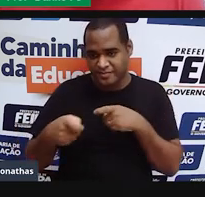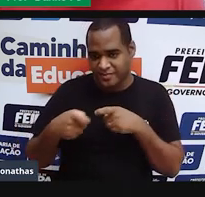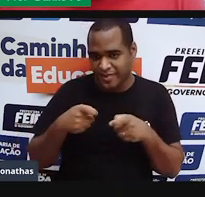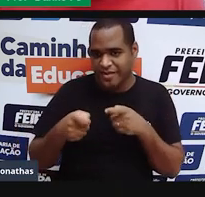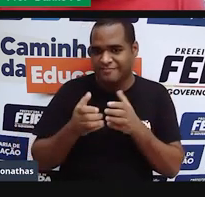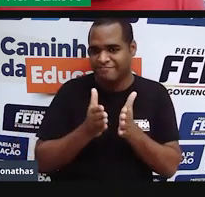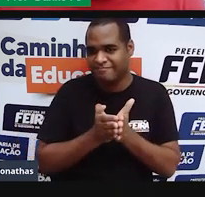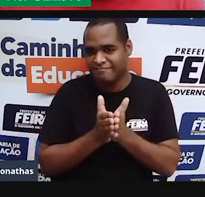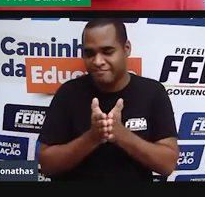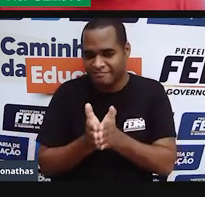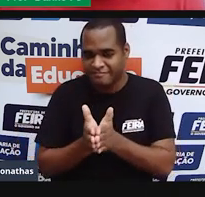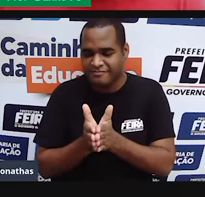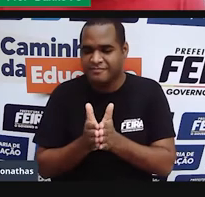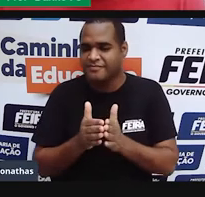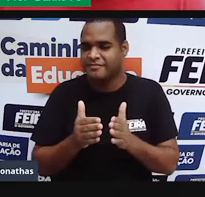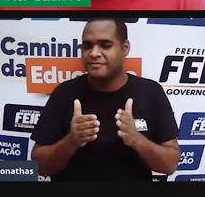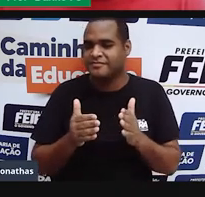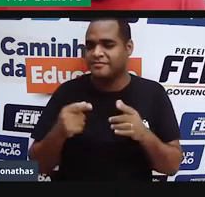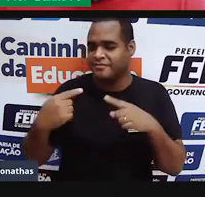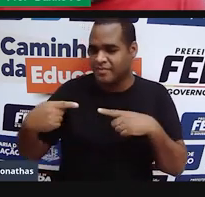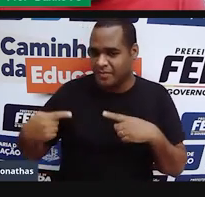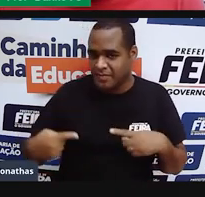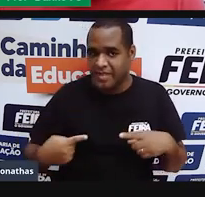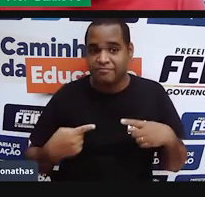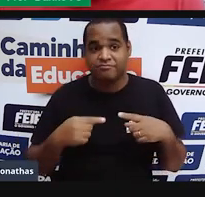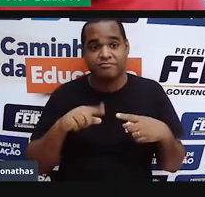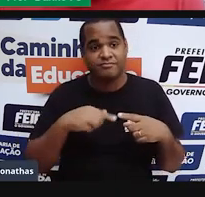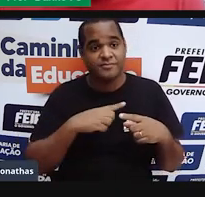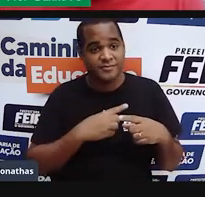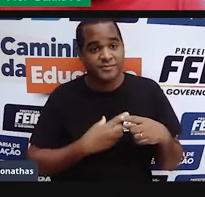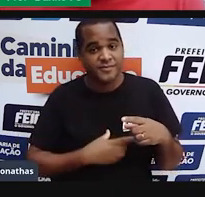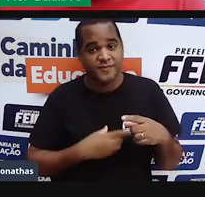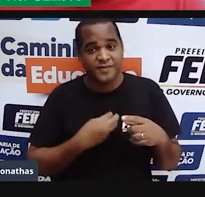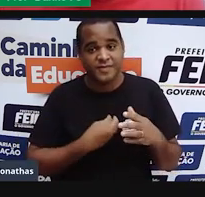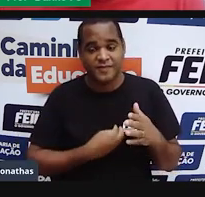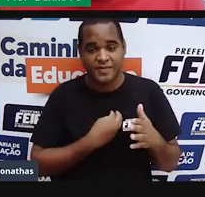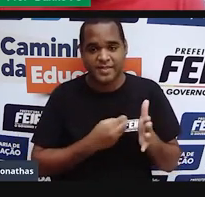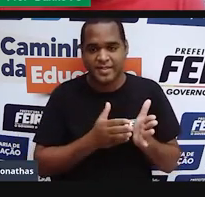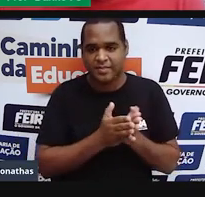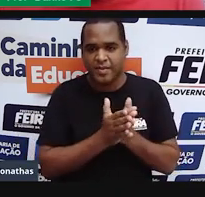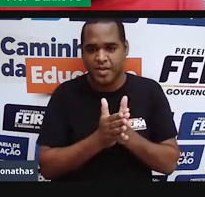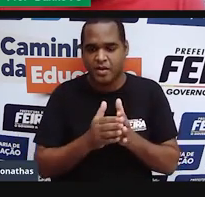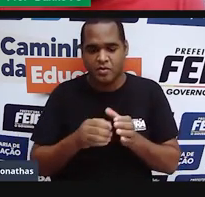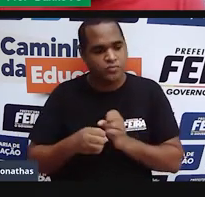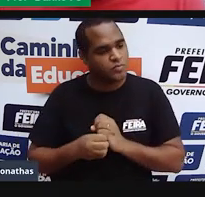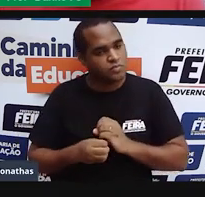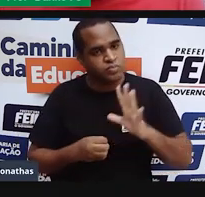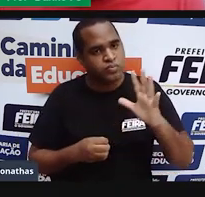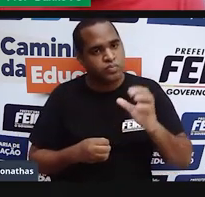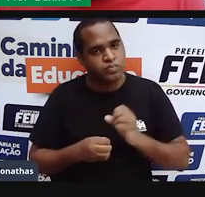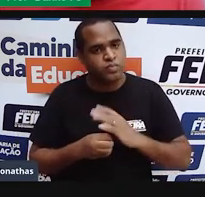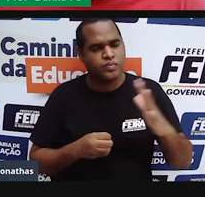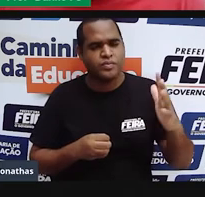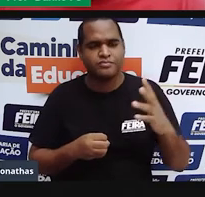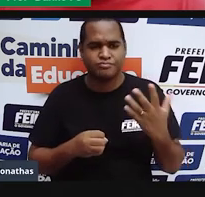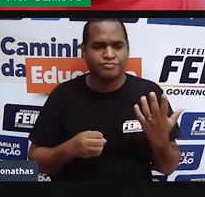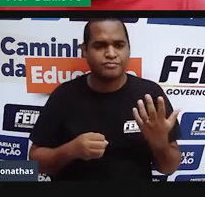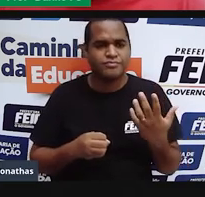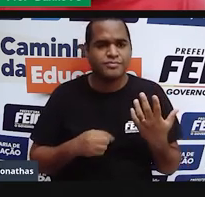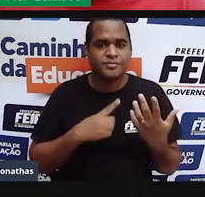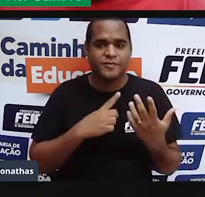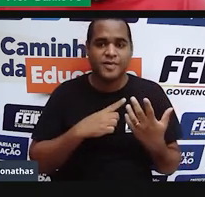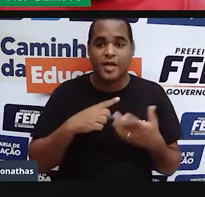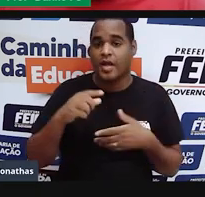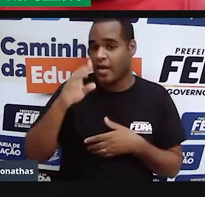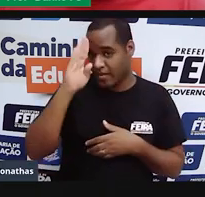várias batalhas navais e o Brasil acaba conseguindo derrotar o Paraguai nesse processo.